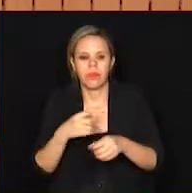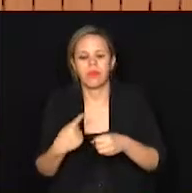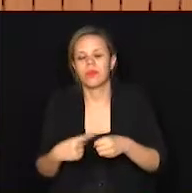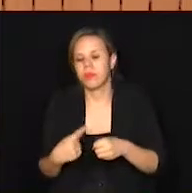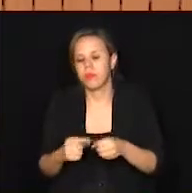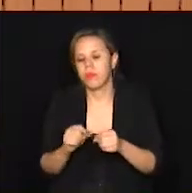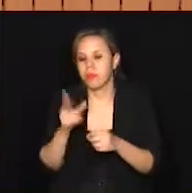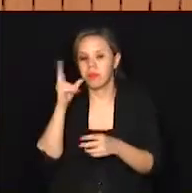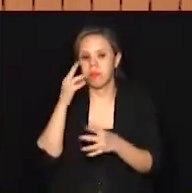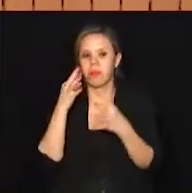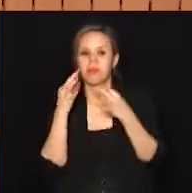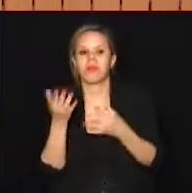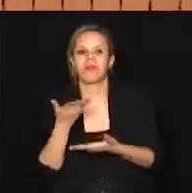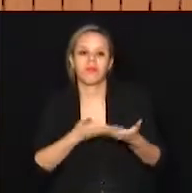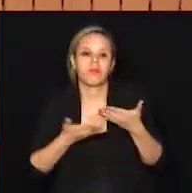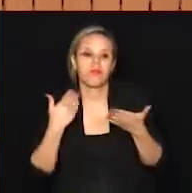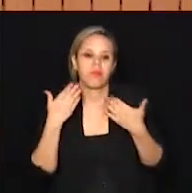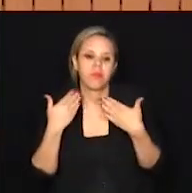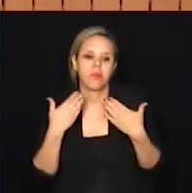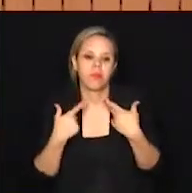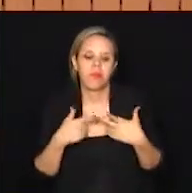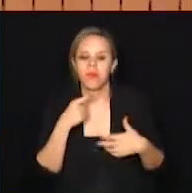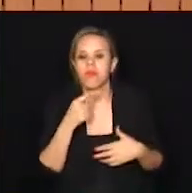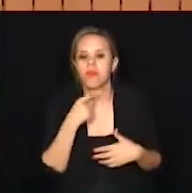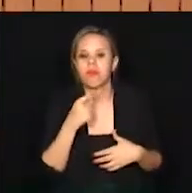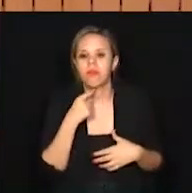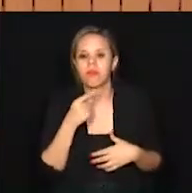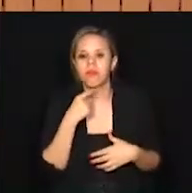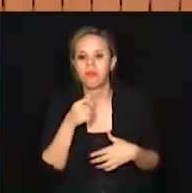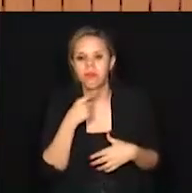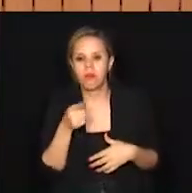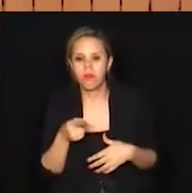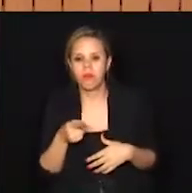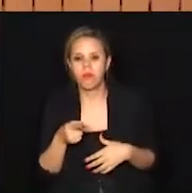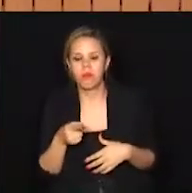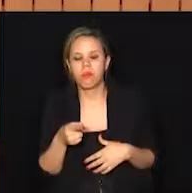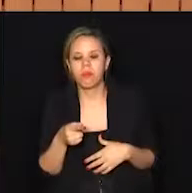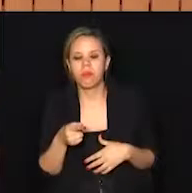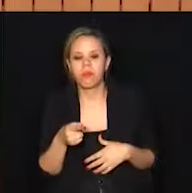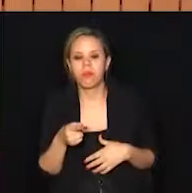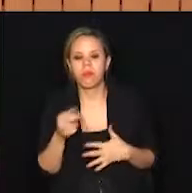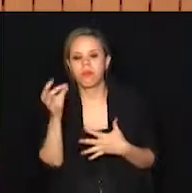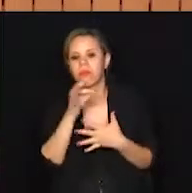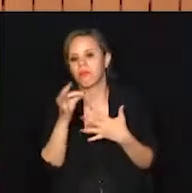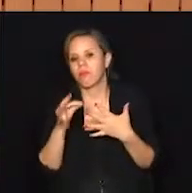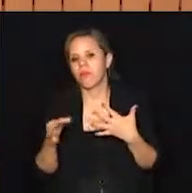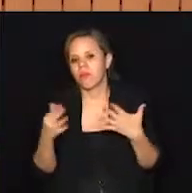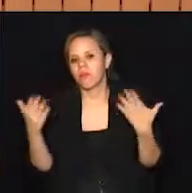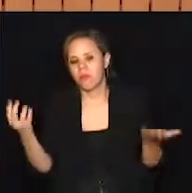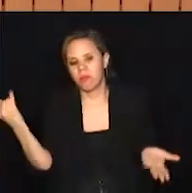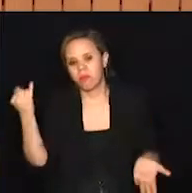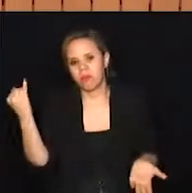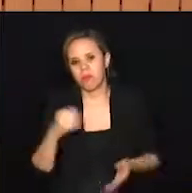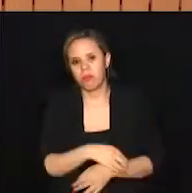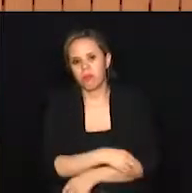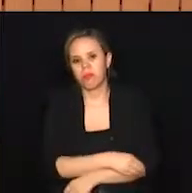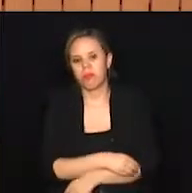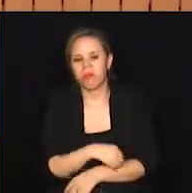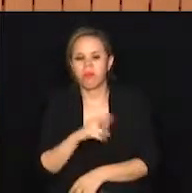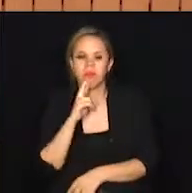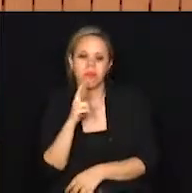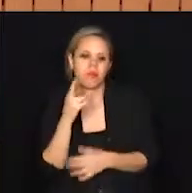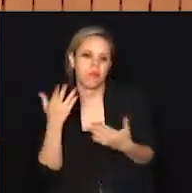foram ouvidos, né? Então, são alguns questionamentos que, entre outros, né, que seriam muito importantes serem